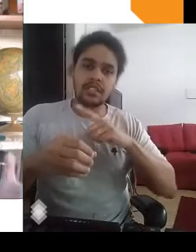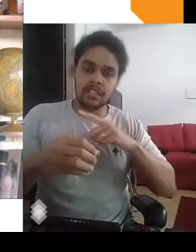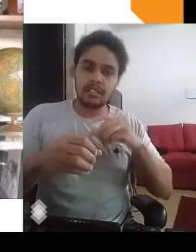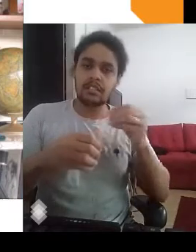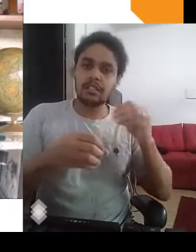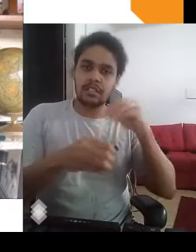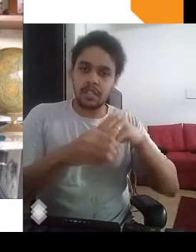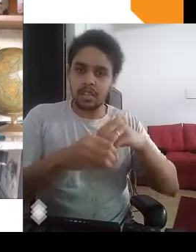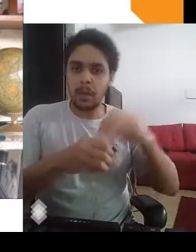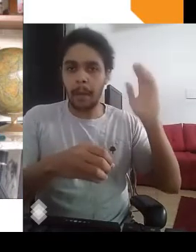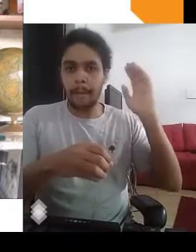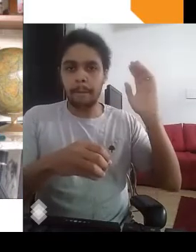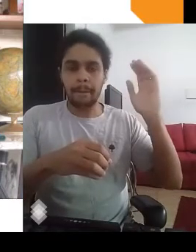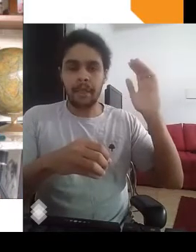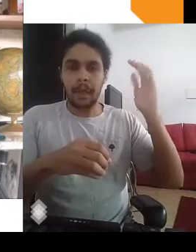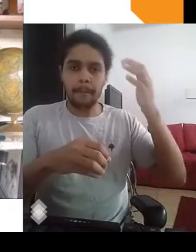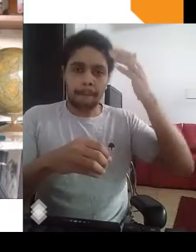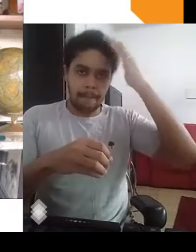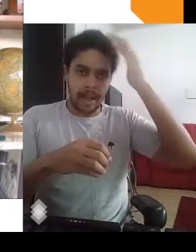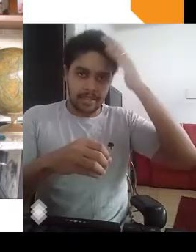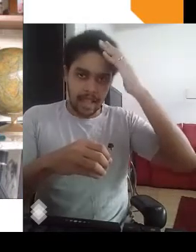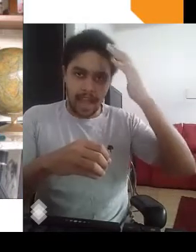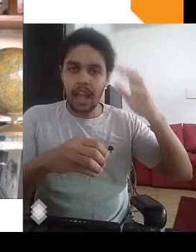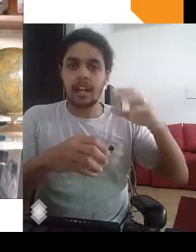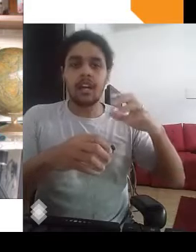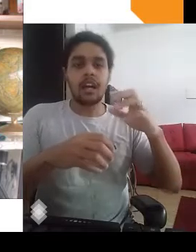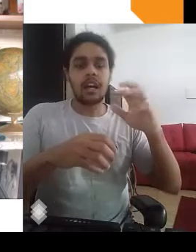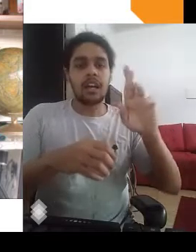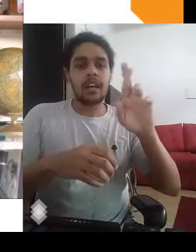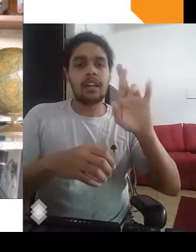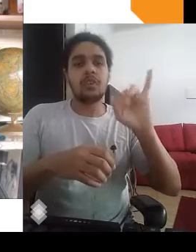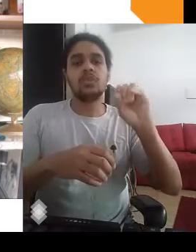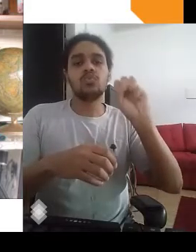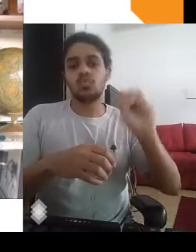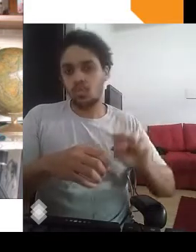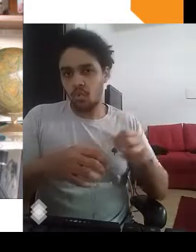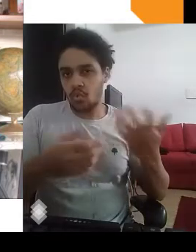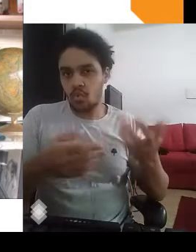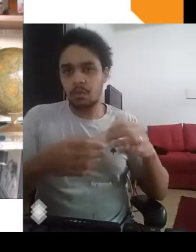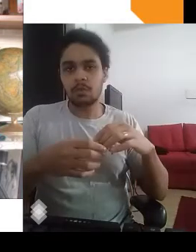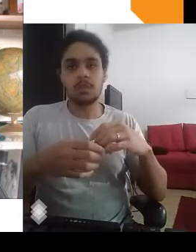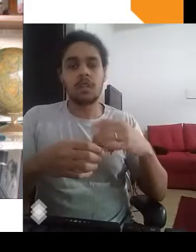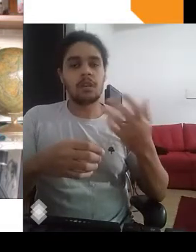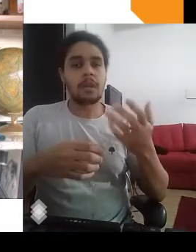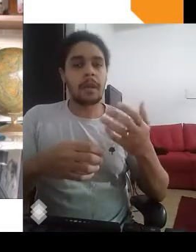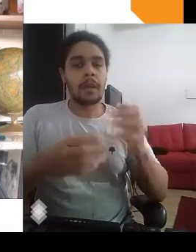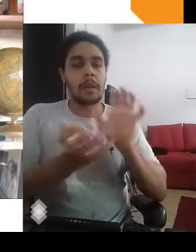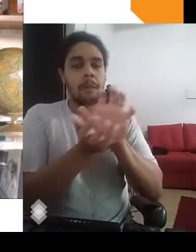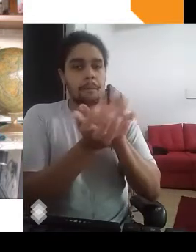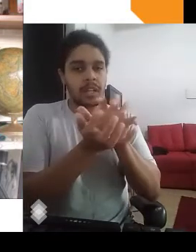interior do Paraná, do Rio Grande do Sul, de São Paulo, de Pernambuco. Você